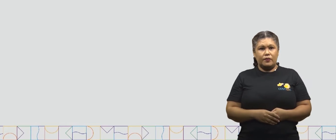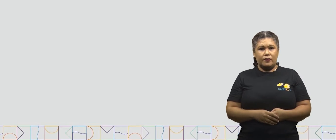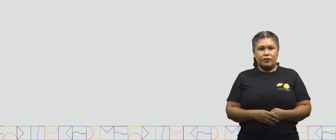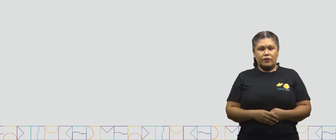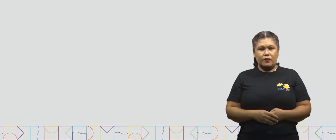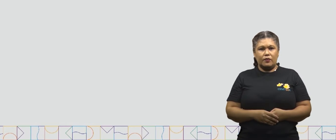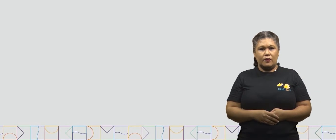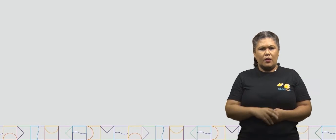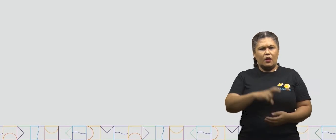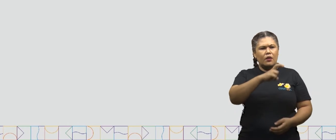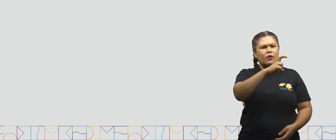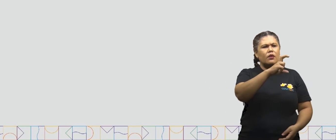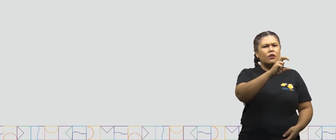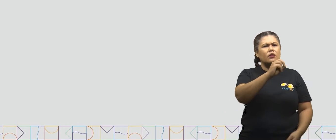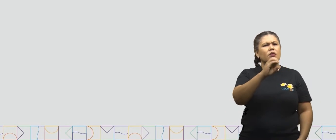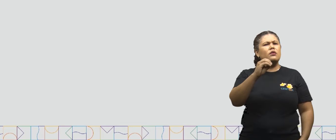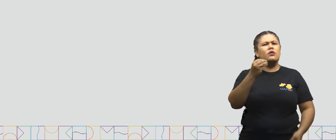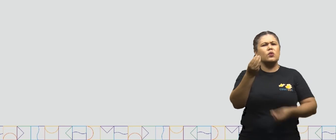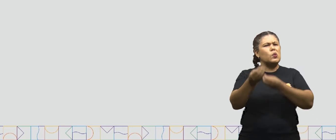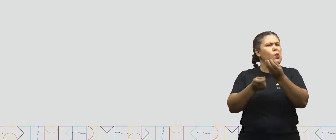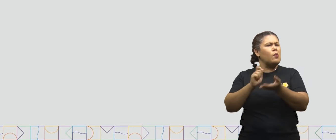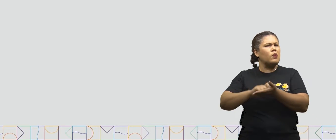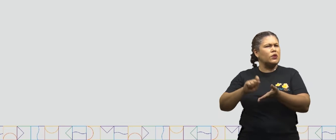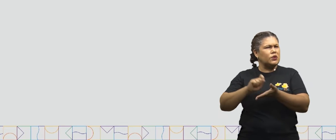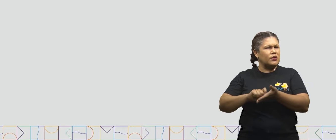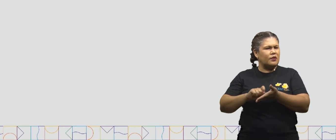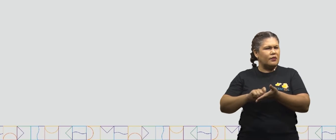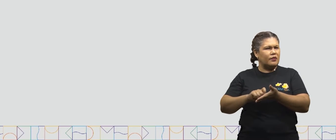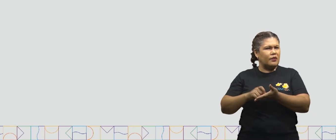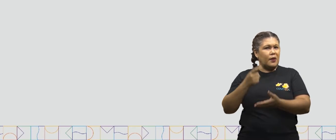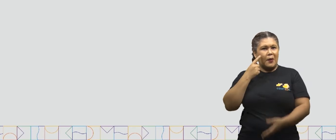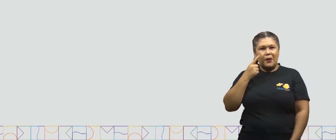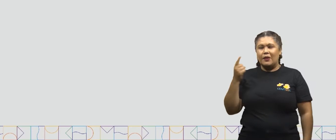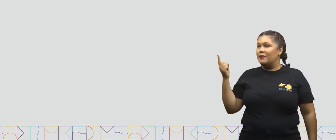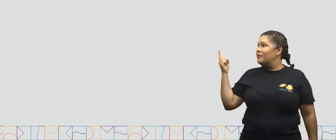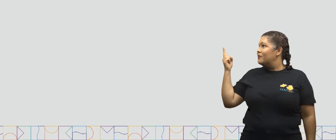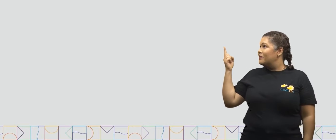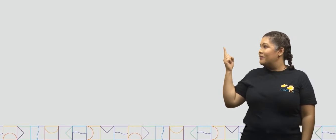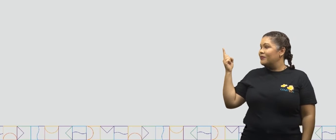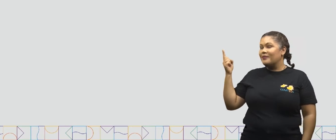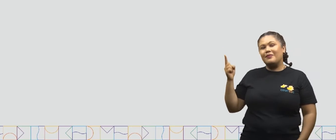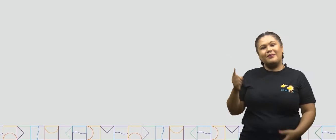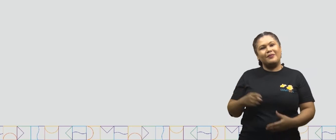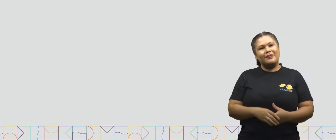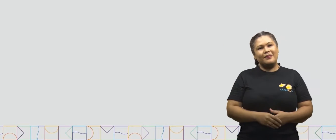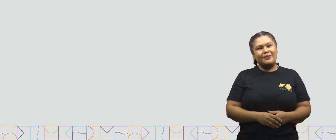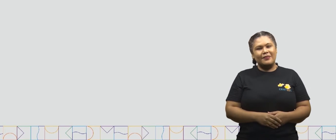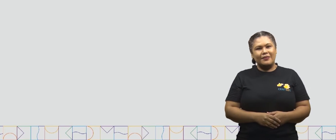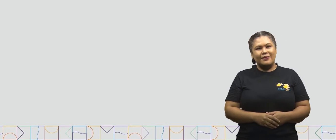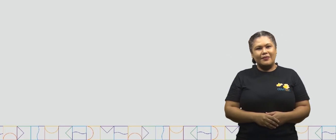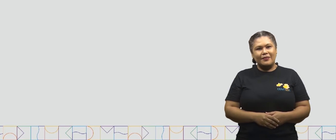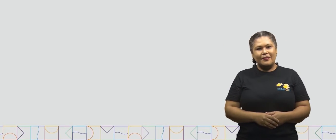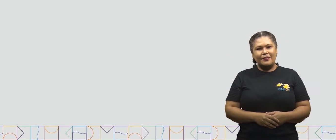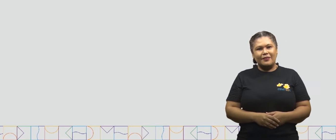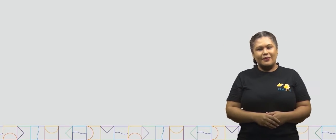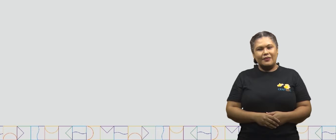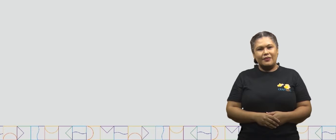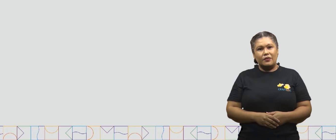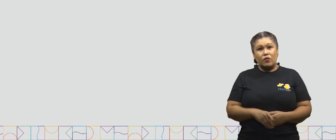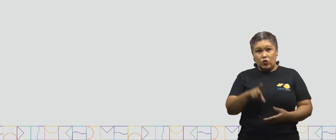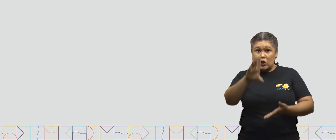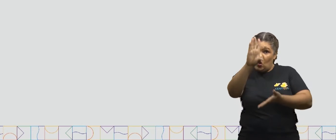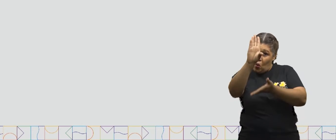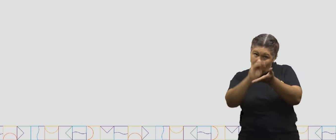com o número 500. Olha só como nós escrevemos o número 500. Escreve aí no seu caderno,